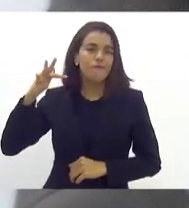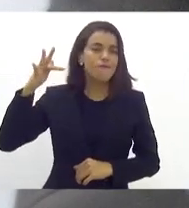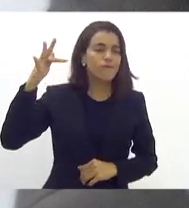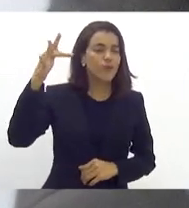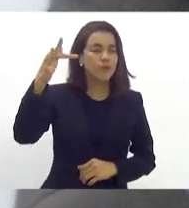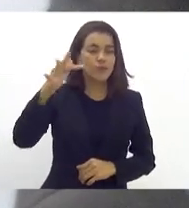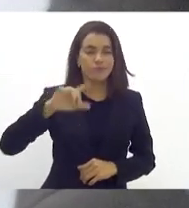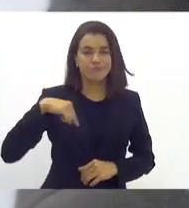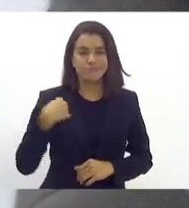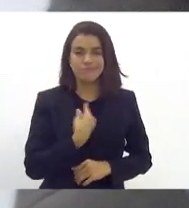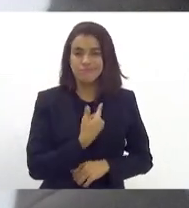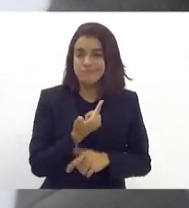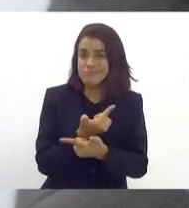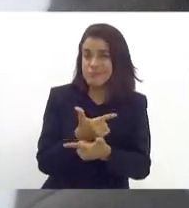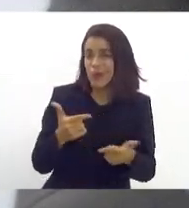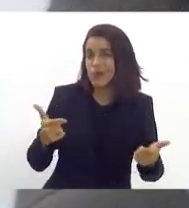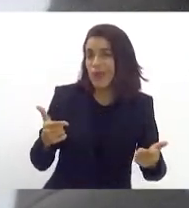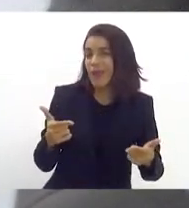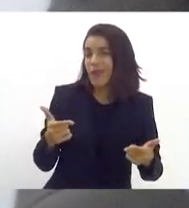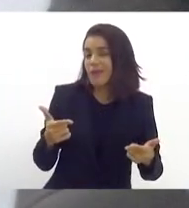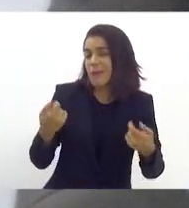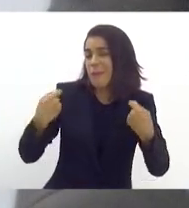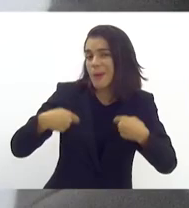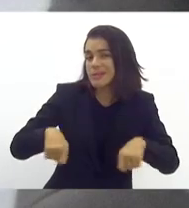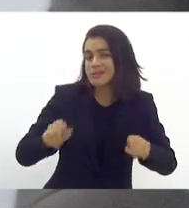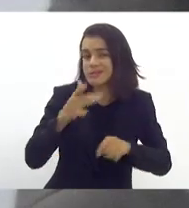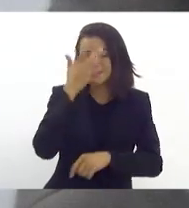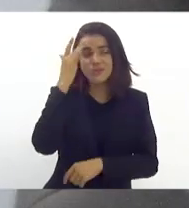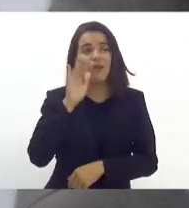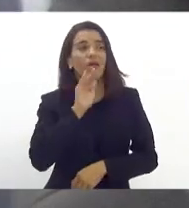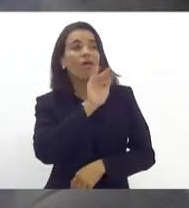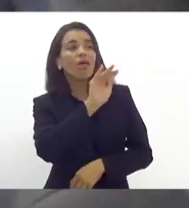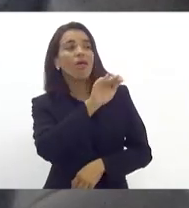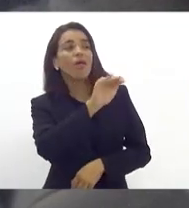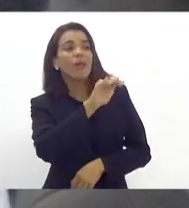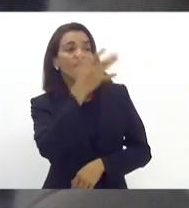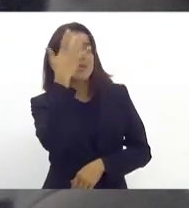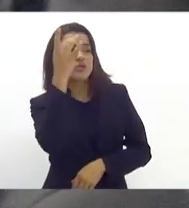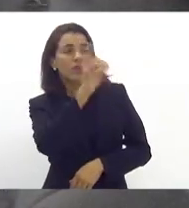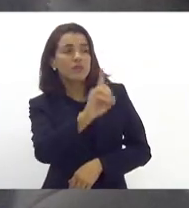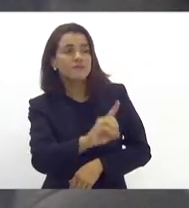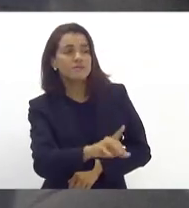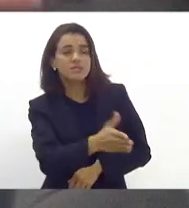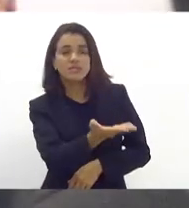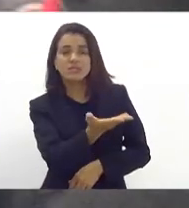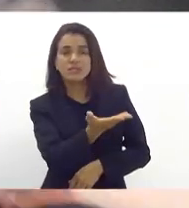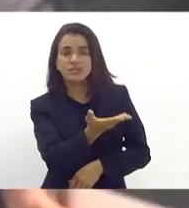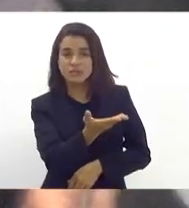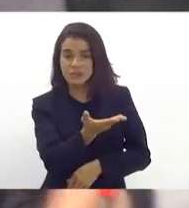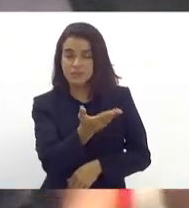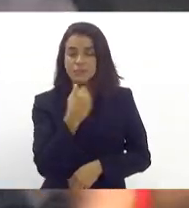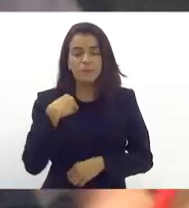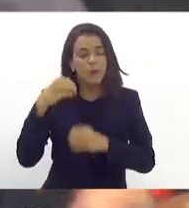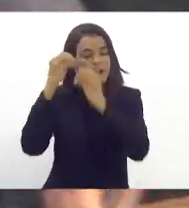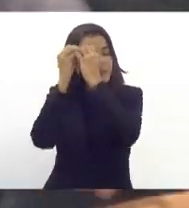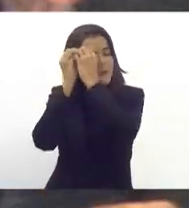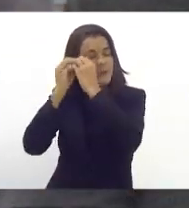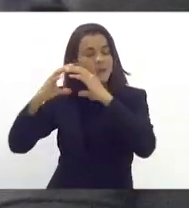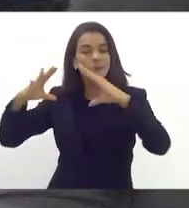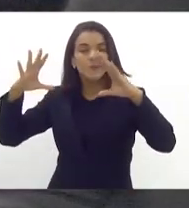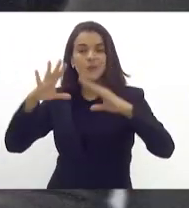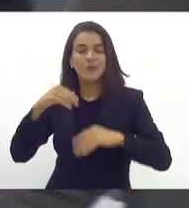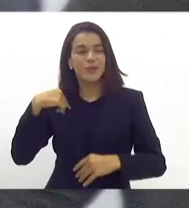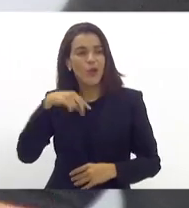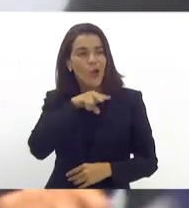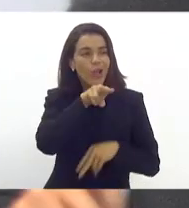futuro a necessidade de chamar a pessoa com deficiência de pessoa com deficiência Meu sonho é que nós consigamos olhar